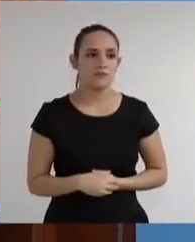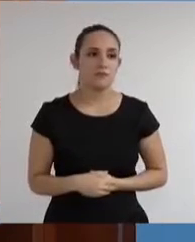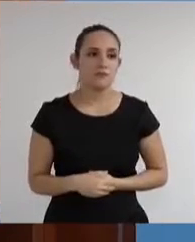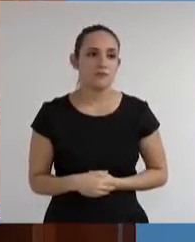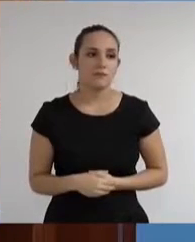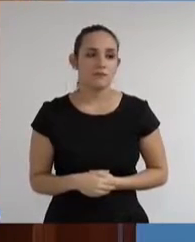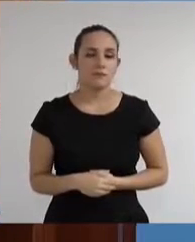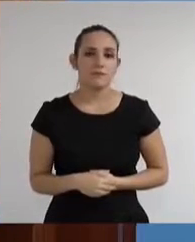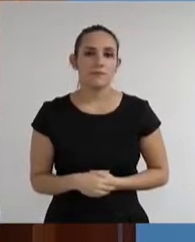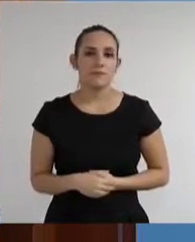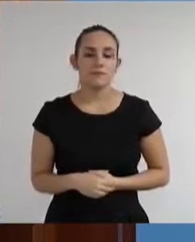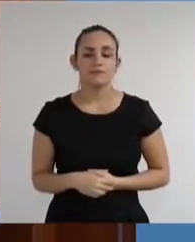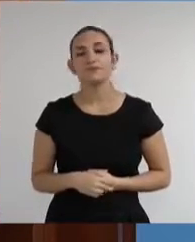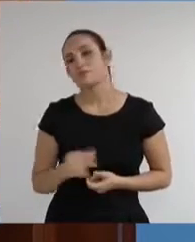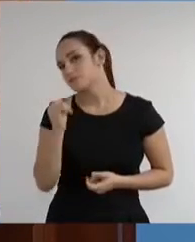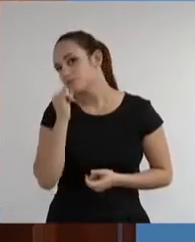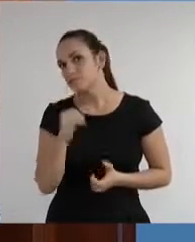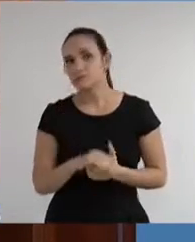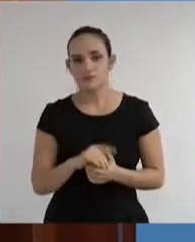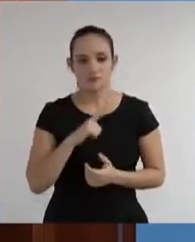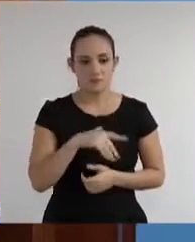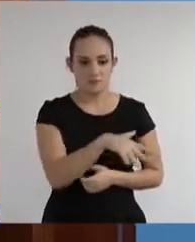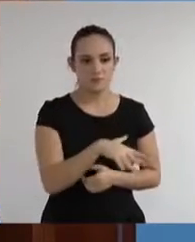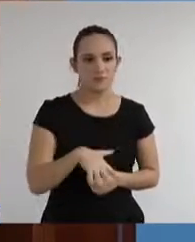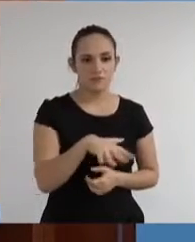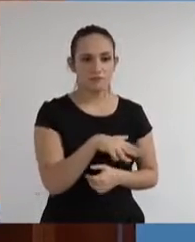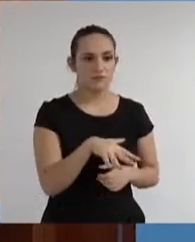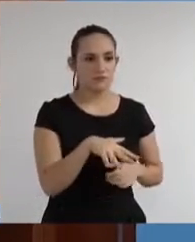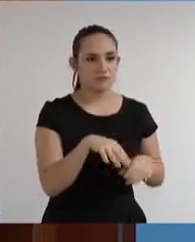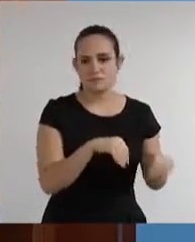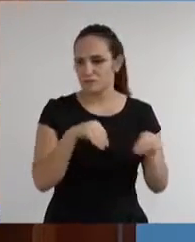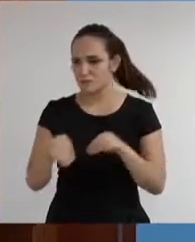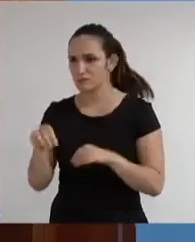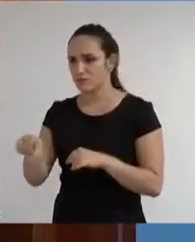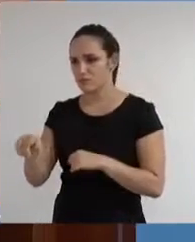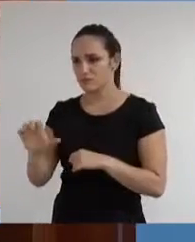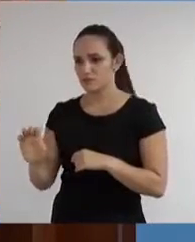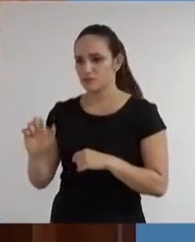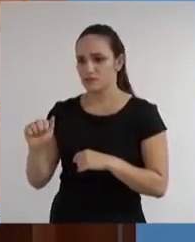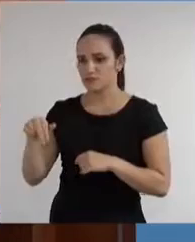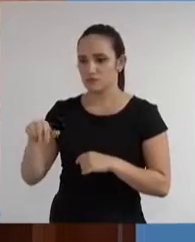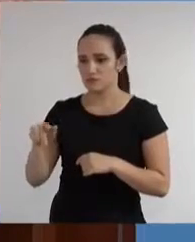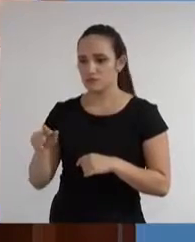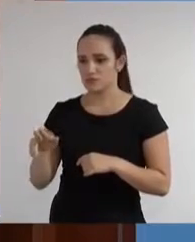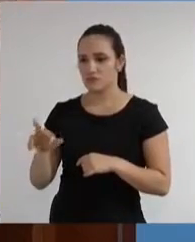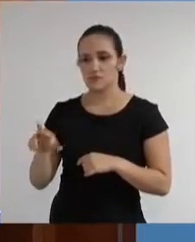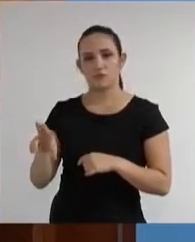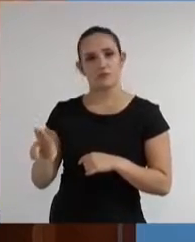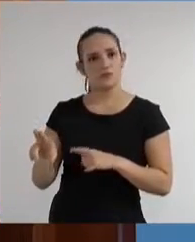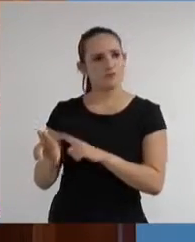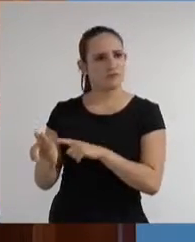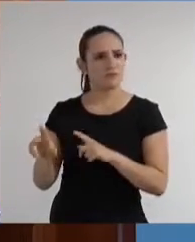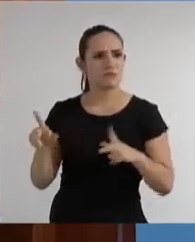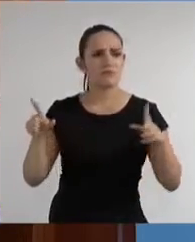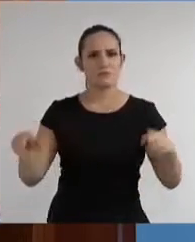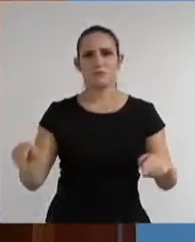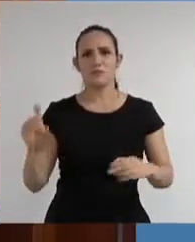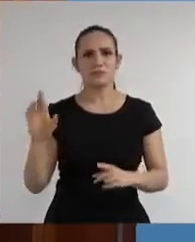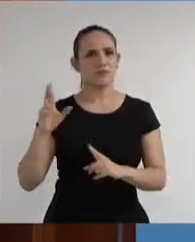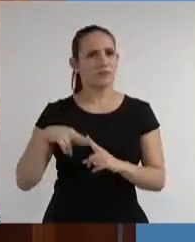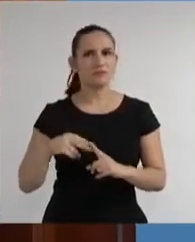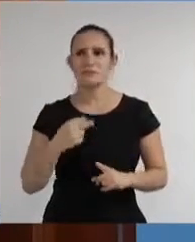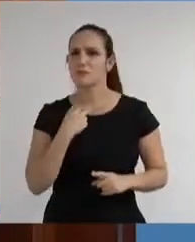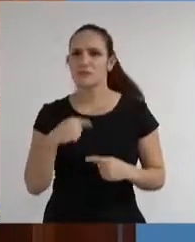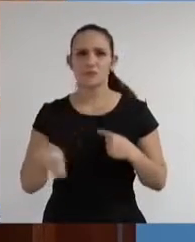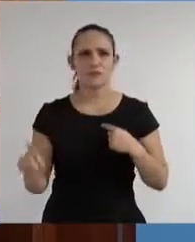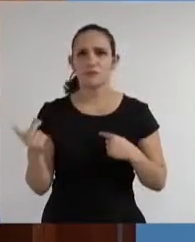na região do Camburu ou da região da Moreninha, como o mesmo índice, como a mesma referência? Não